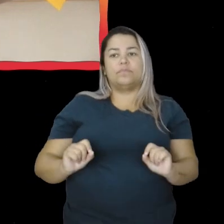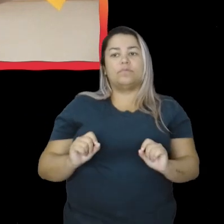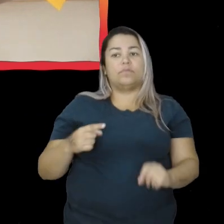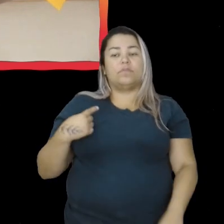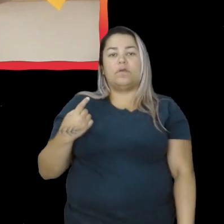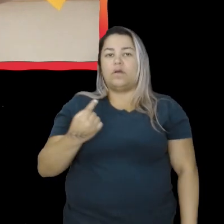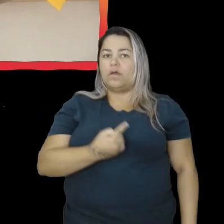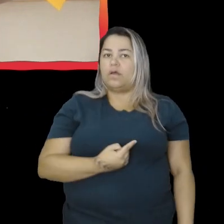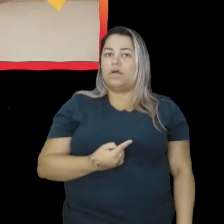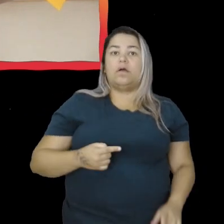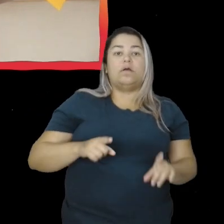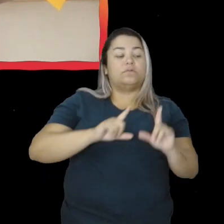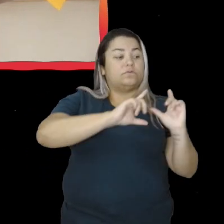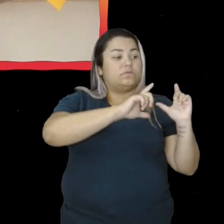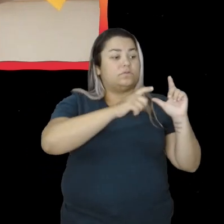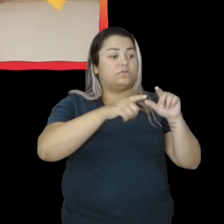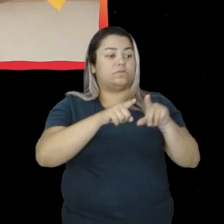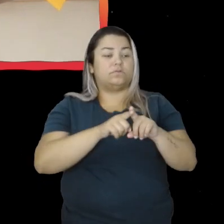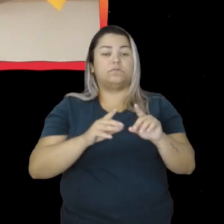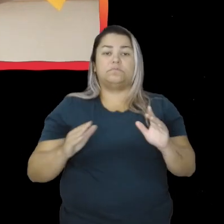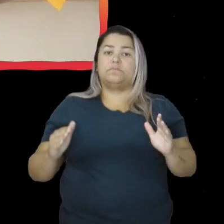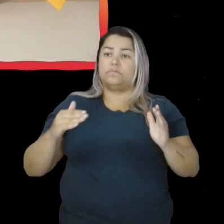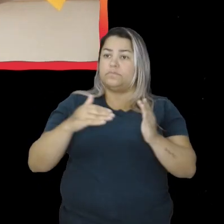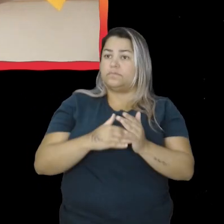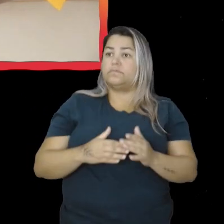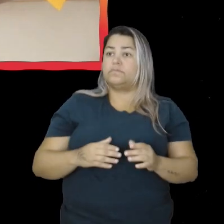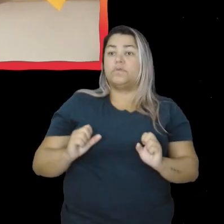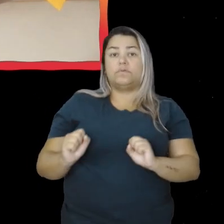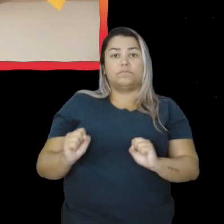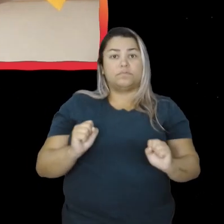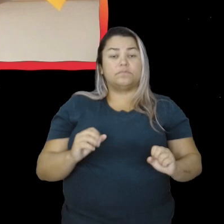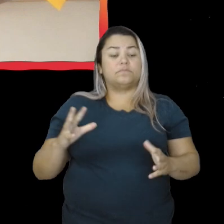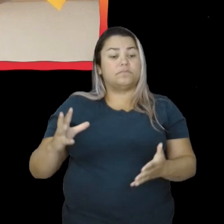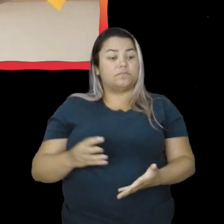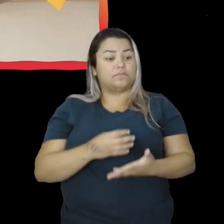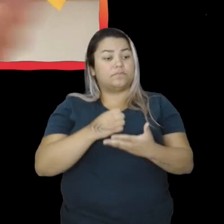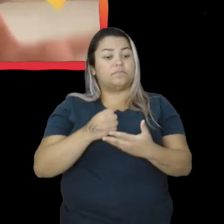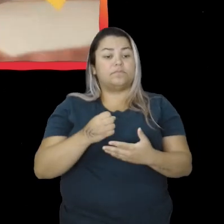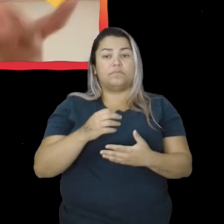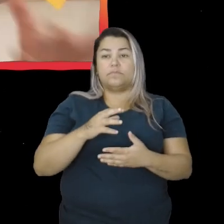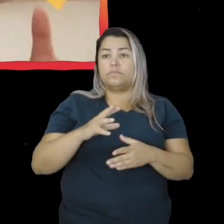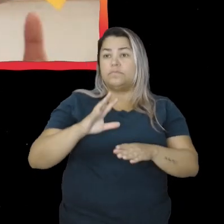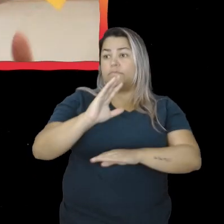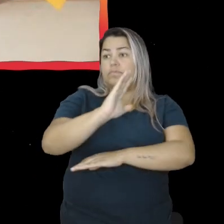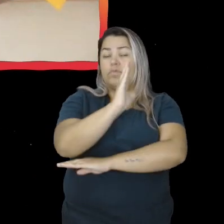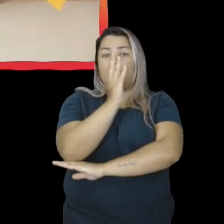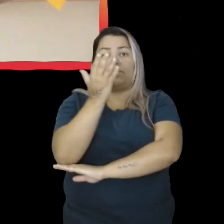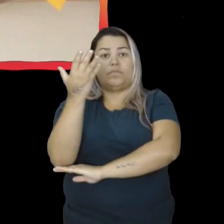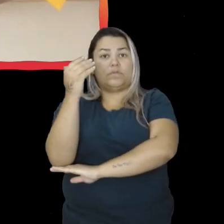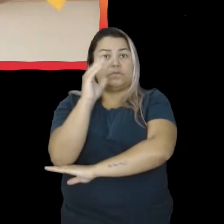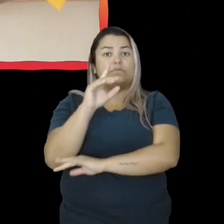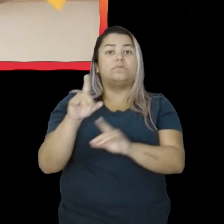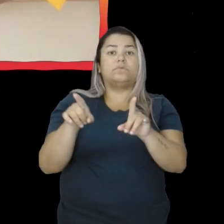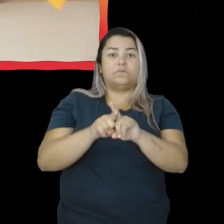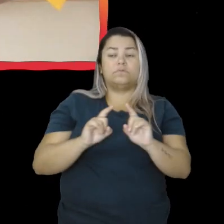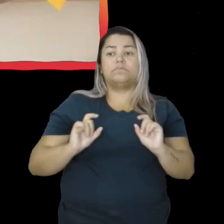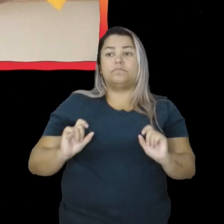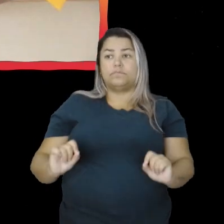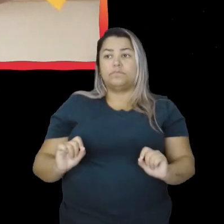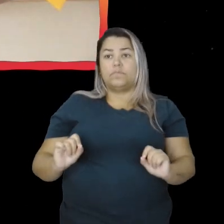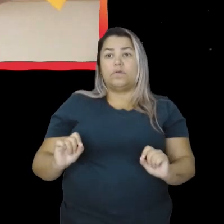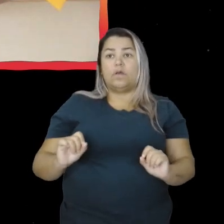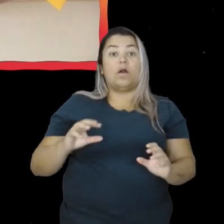geração além de ser a última geração que pode salvar o planeta, tal qual ele vive hoje, tal qual a gente conhece hoje, mas é um